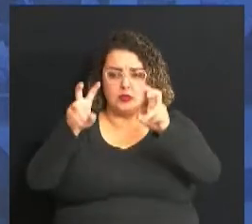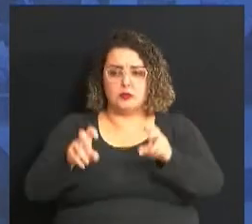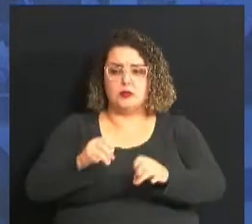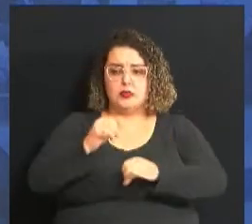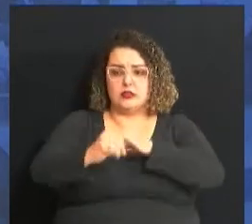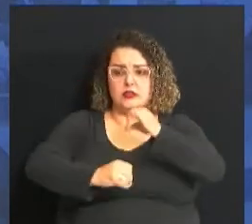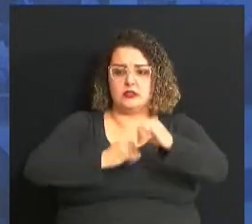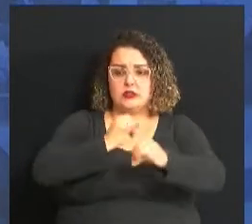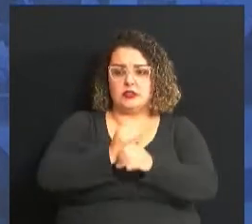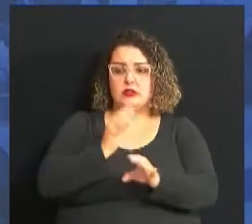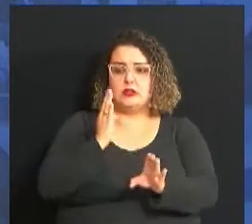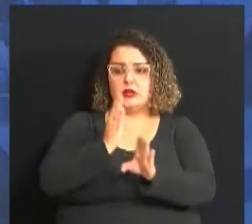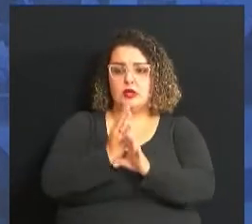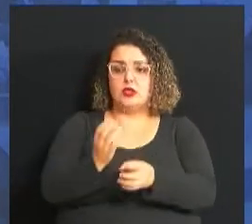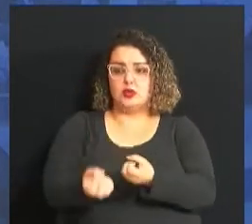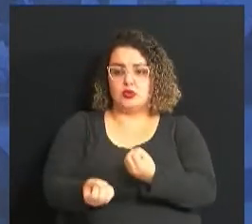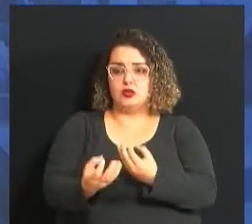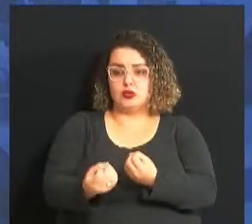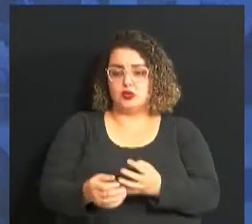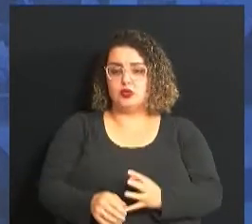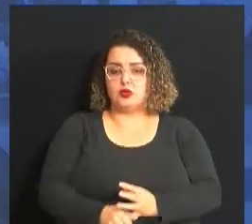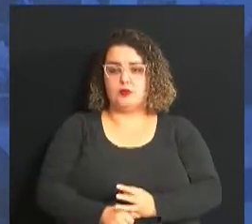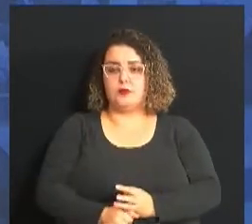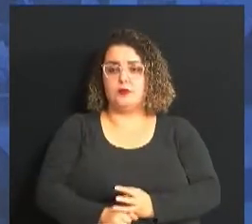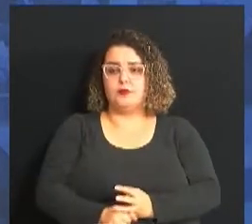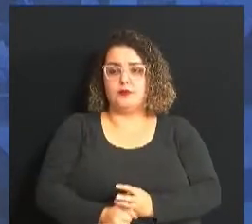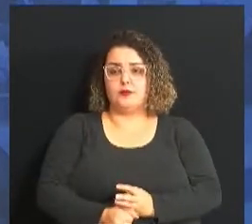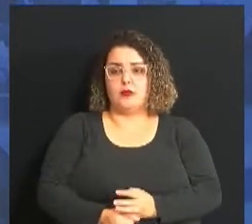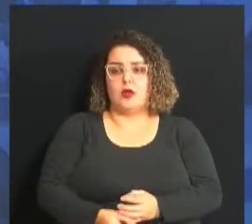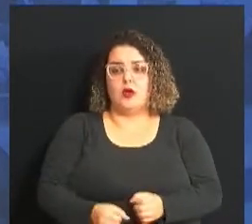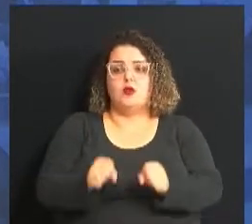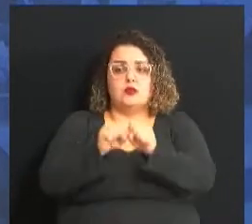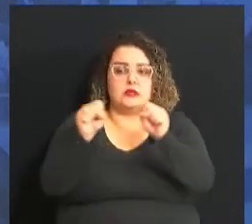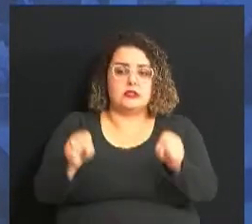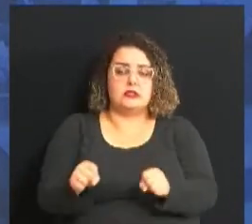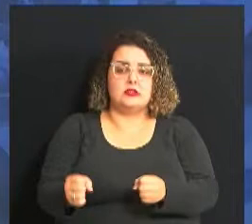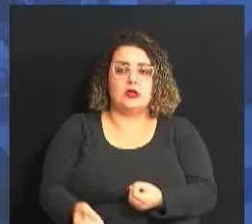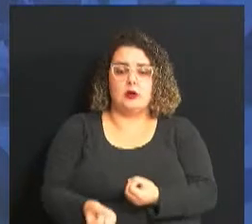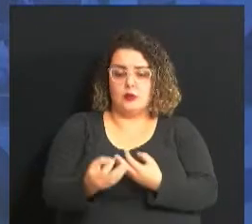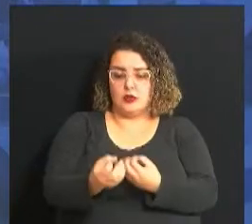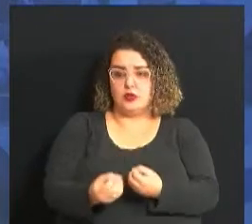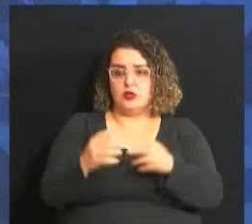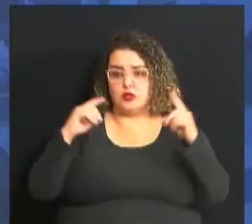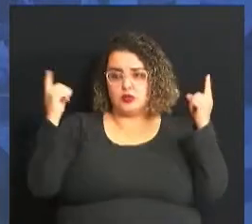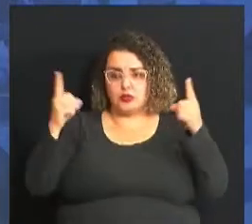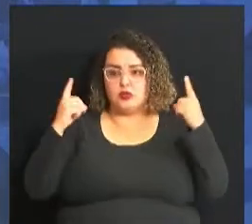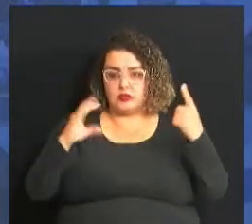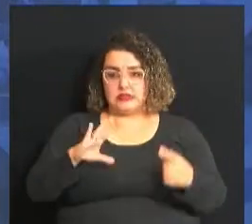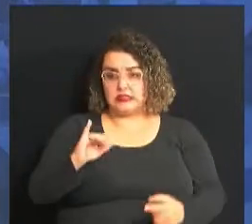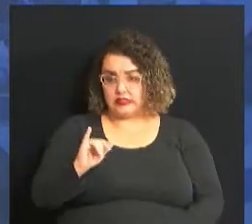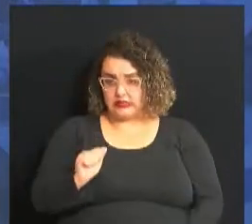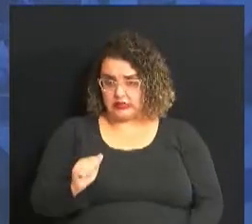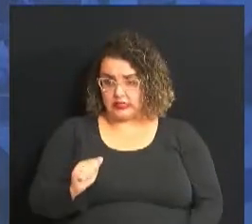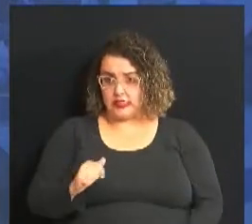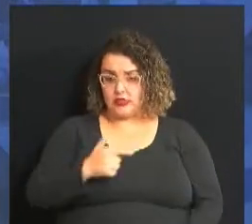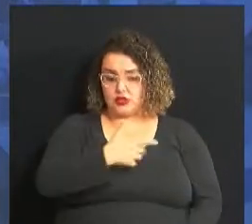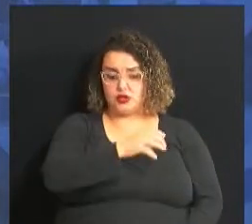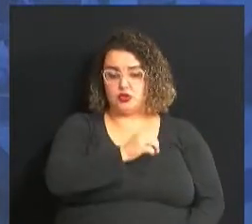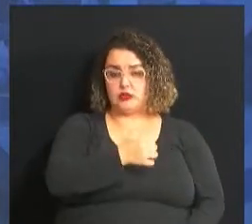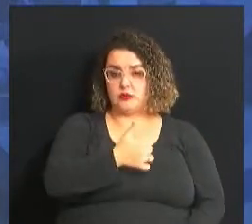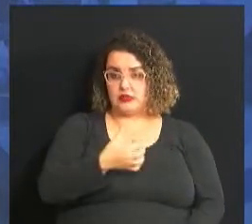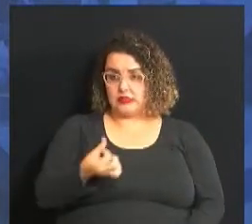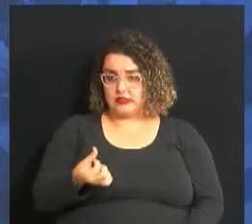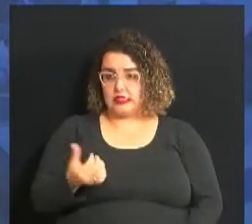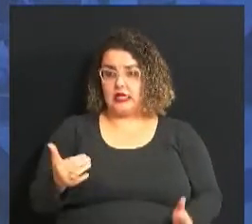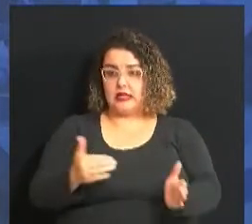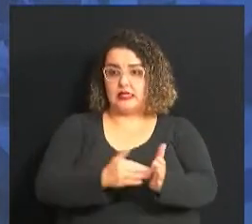eu achei um dado aqui, olha, segundo o Sistema de Informação Ambulatorial, CIA, de 2016 a